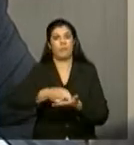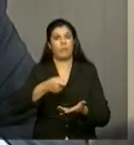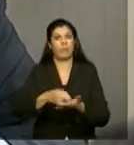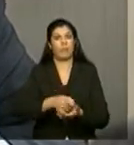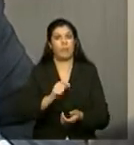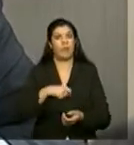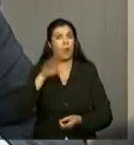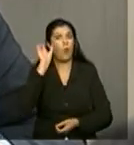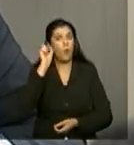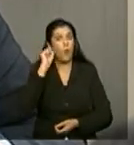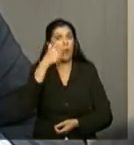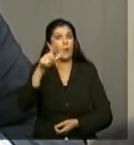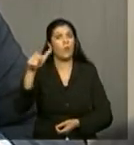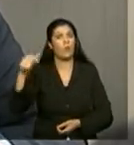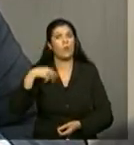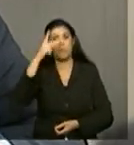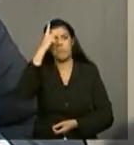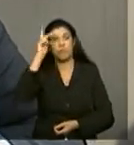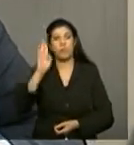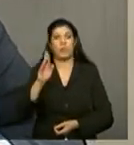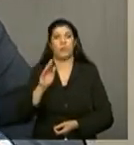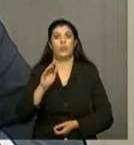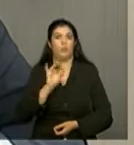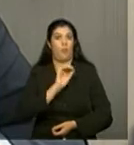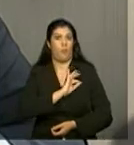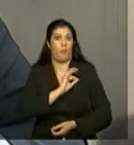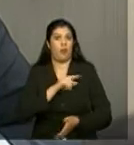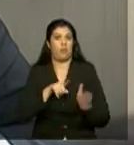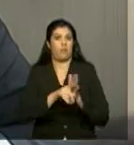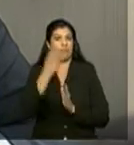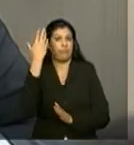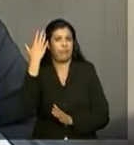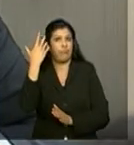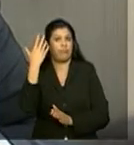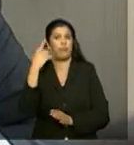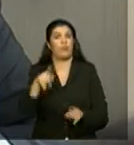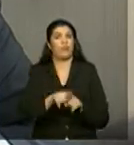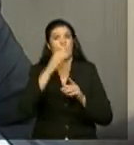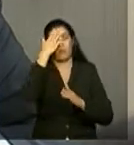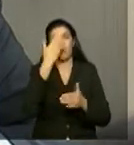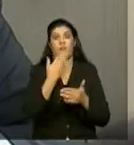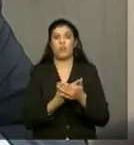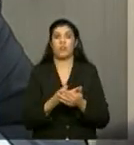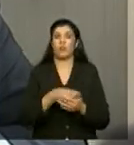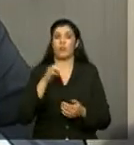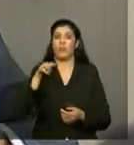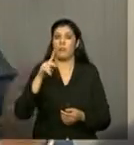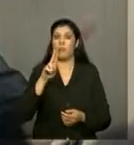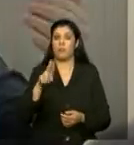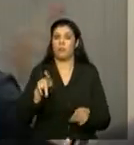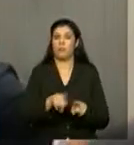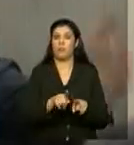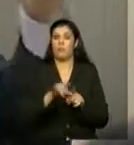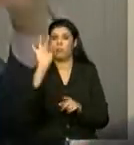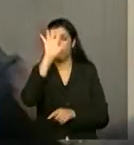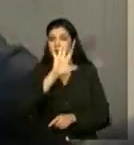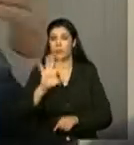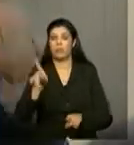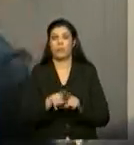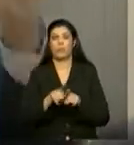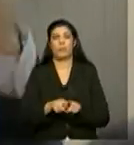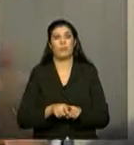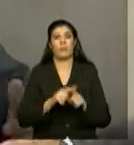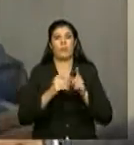desses agentes então eu acredito no ministério público federal eu acredito que nós em cima desse